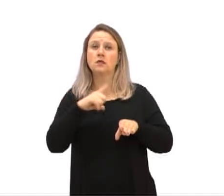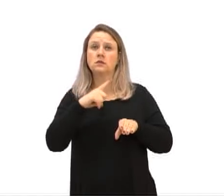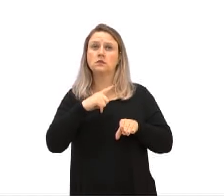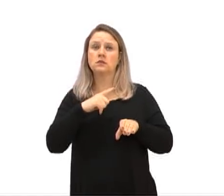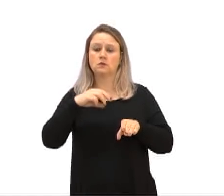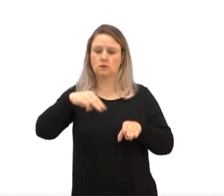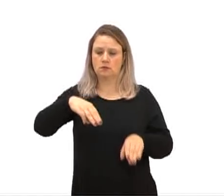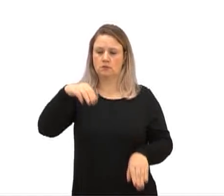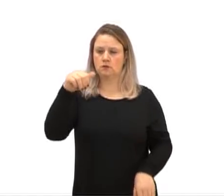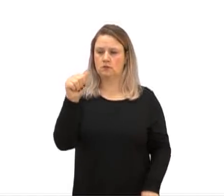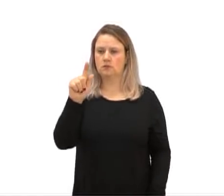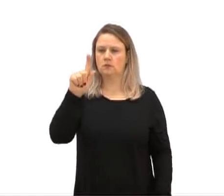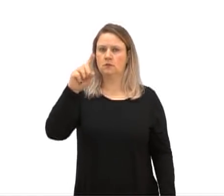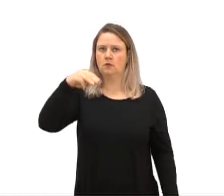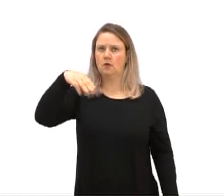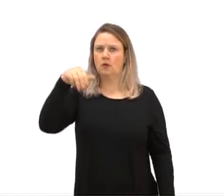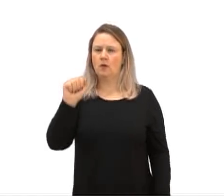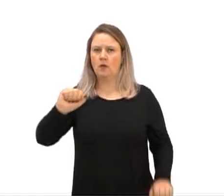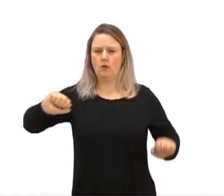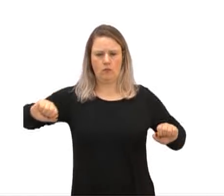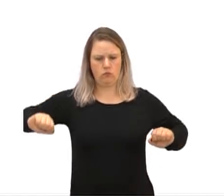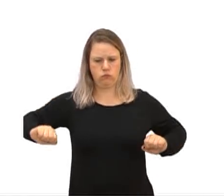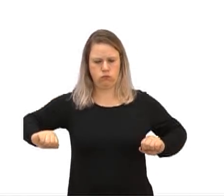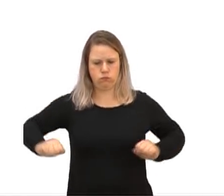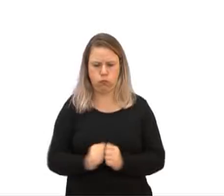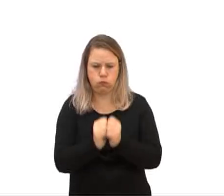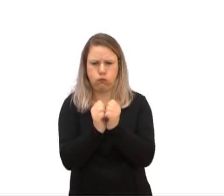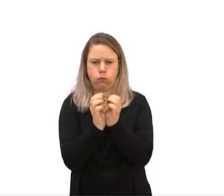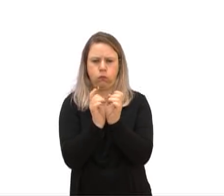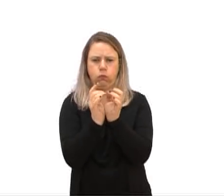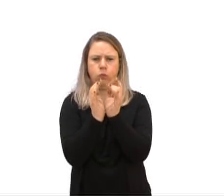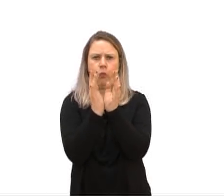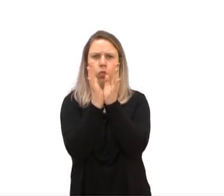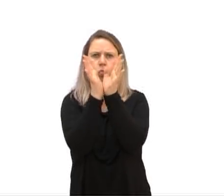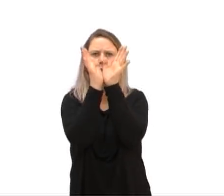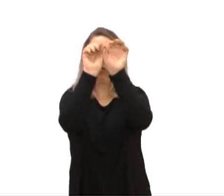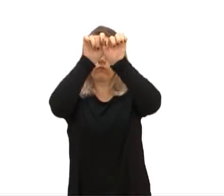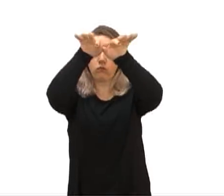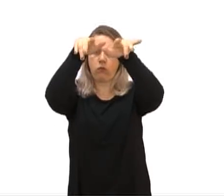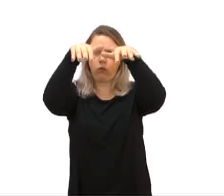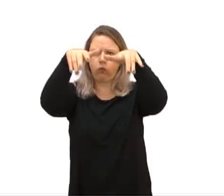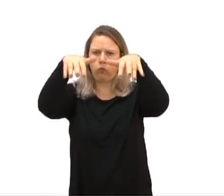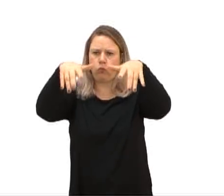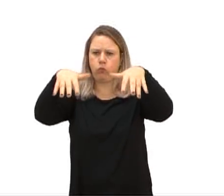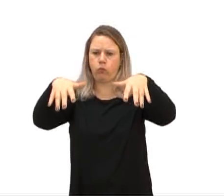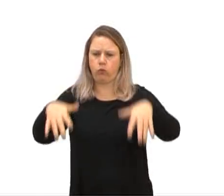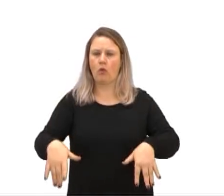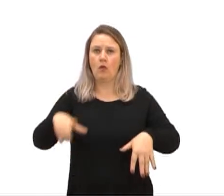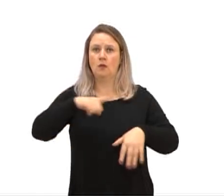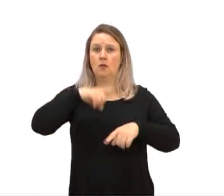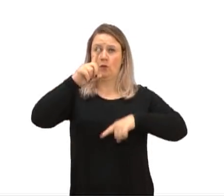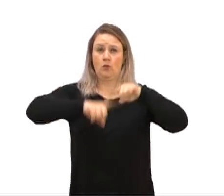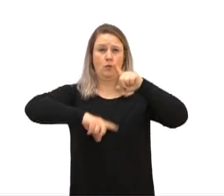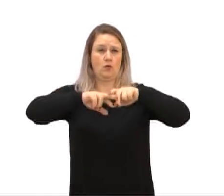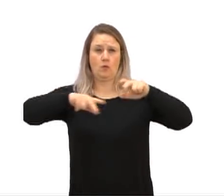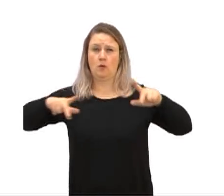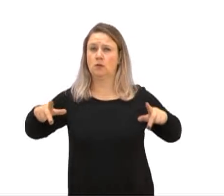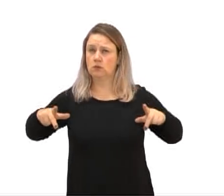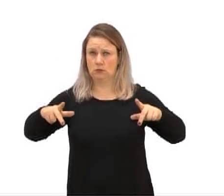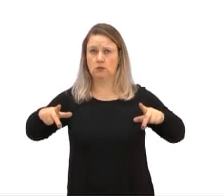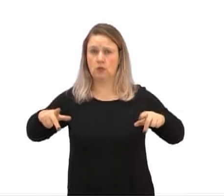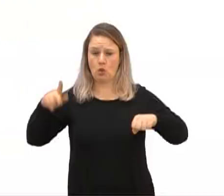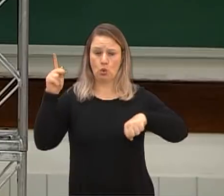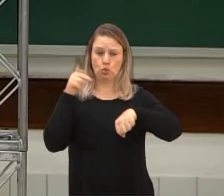de dentro do manto para a superfície, se transformando, então, em lava. Então, a gente tem um material rochoso incandescente dentro